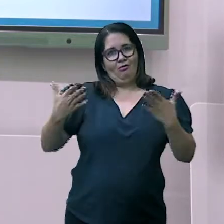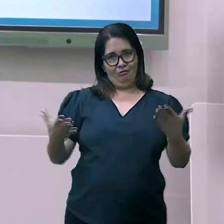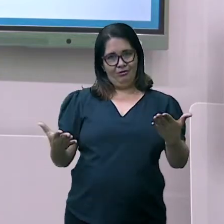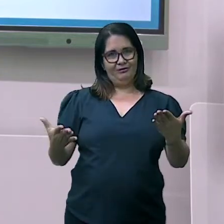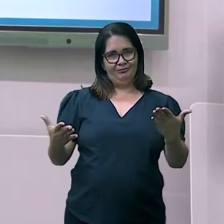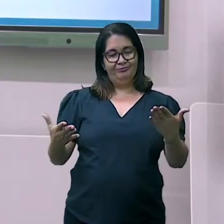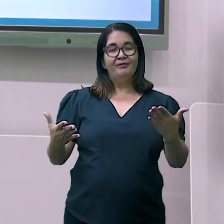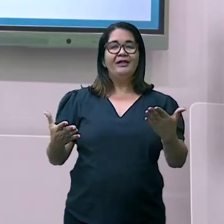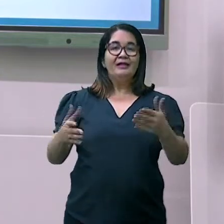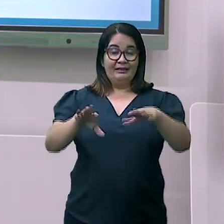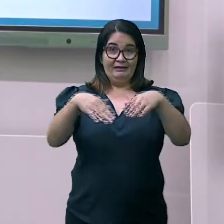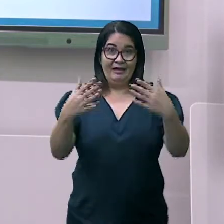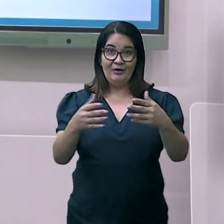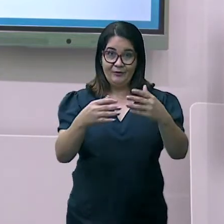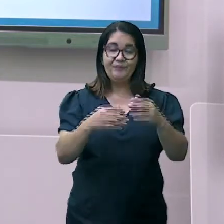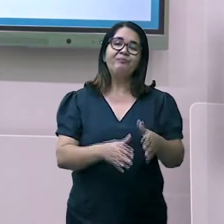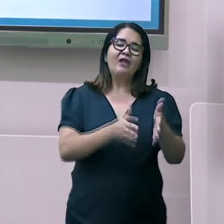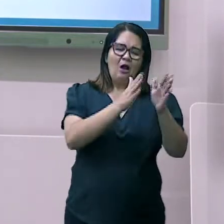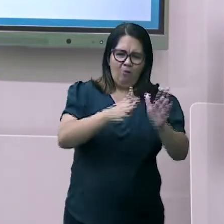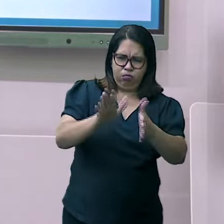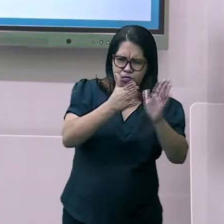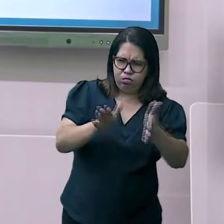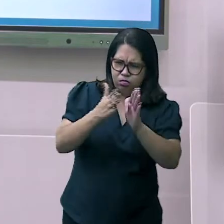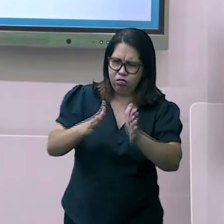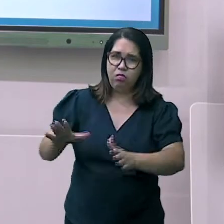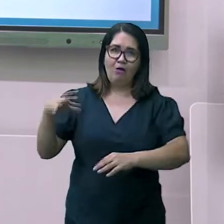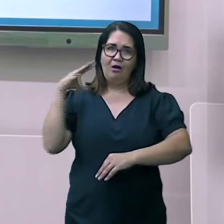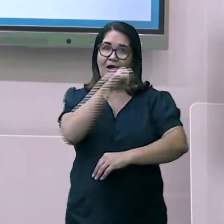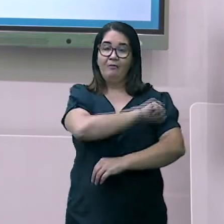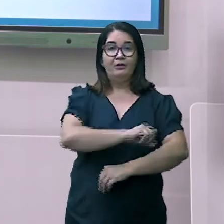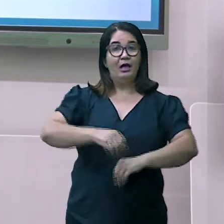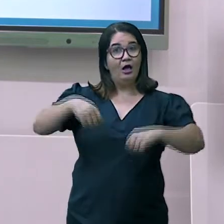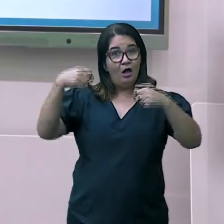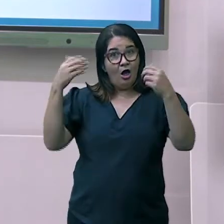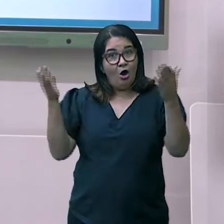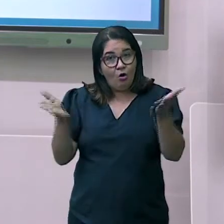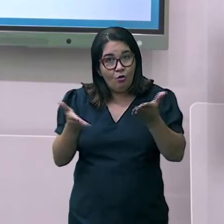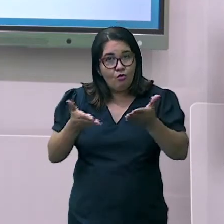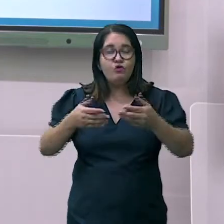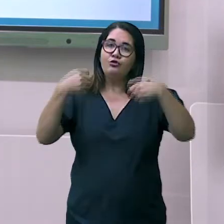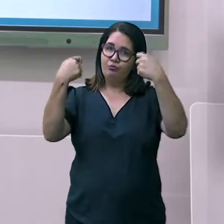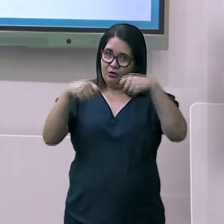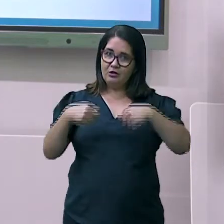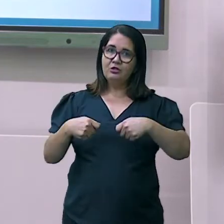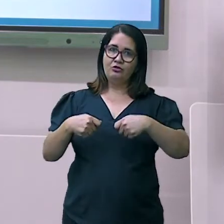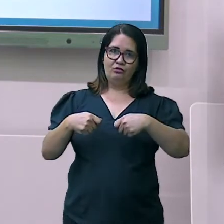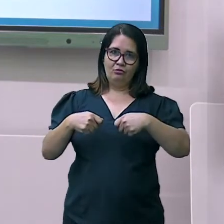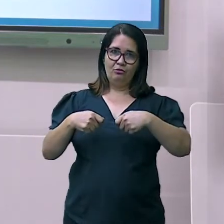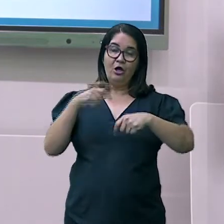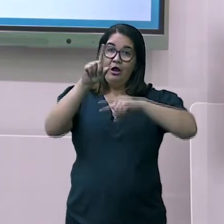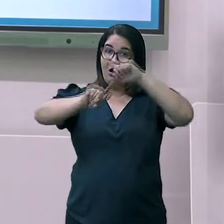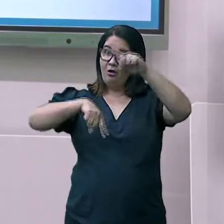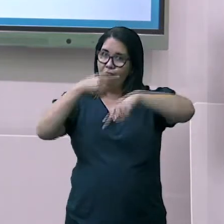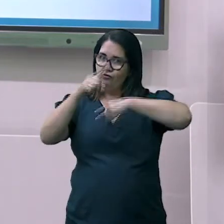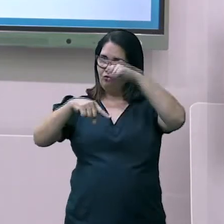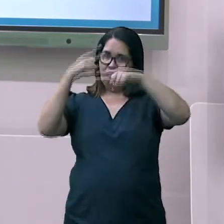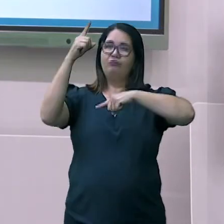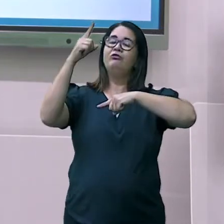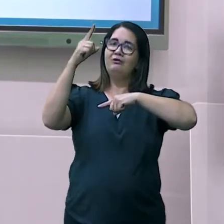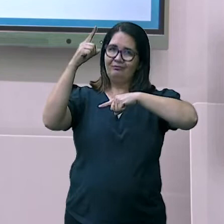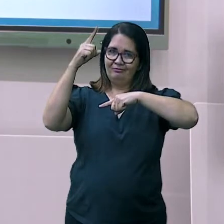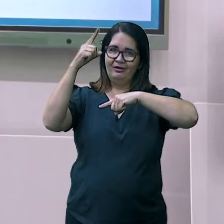é produzido em larga escala. Então é uma profissão que mudou muito, não é mesmo?